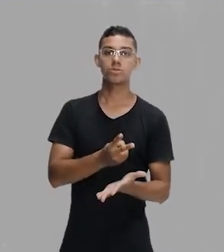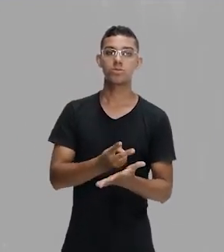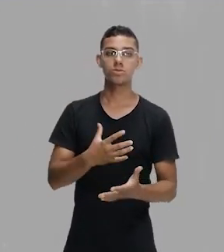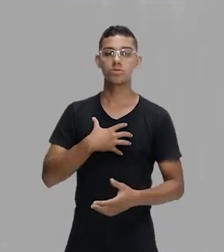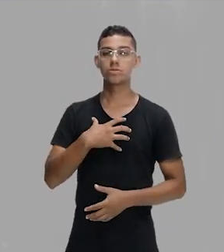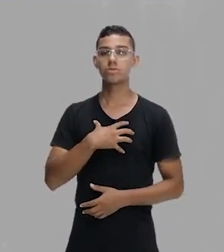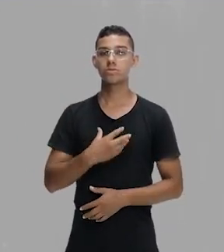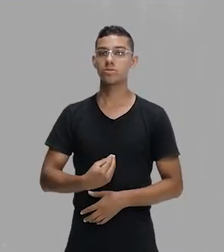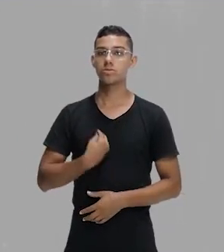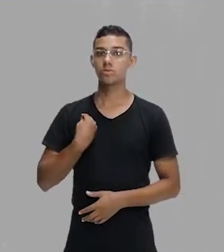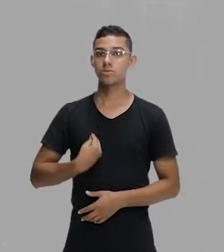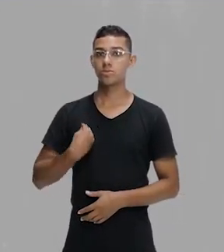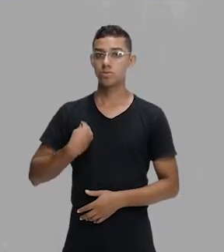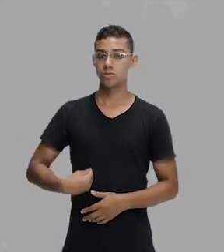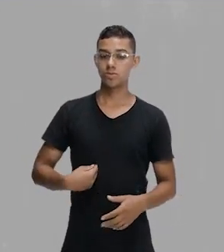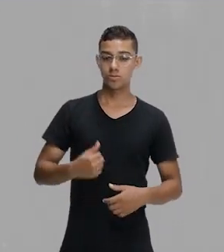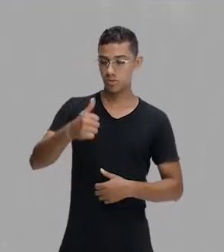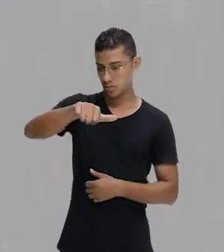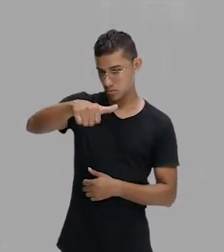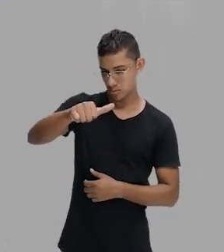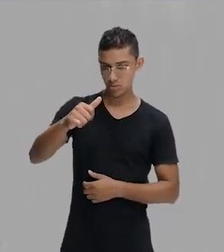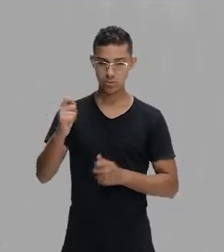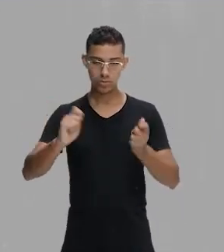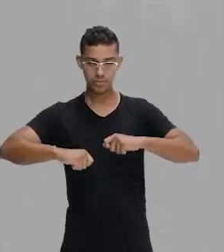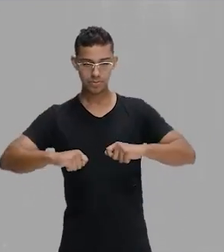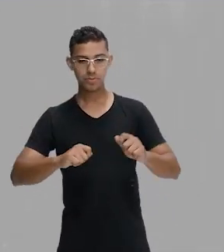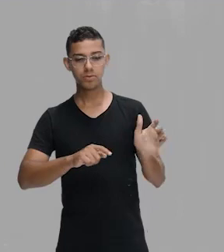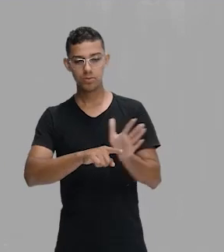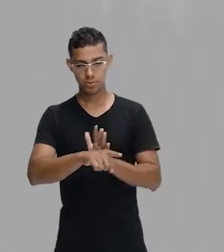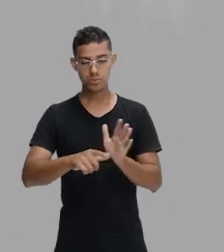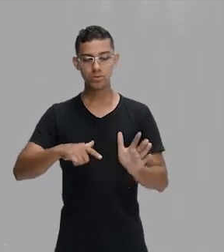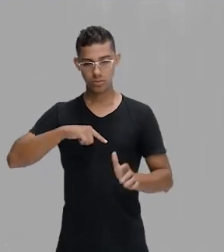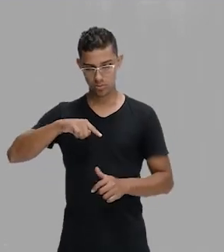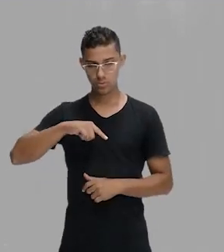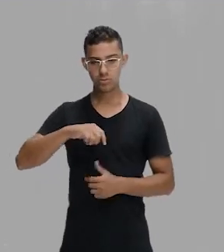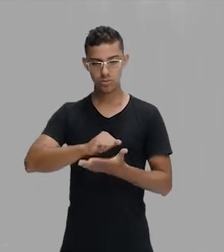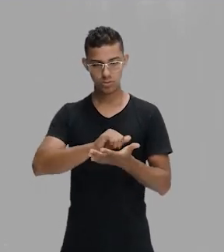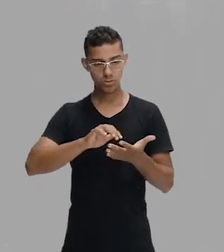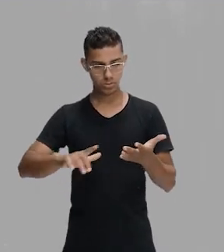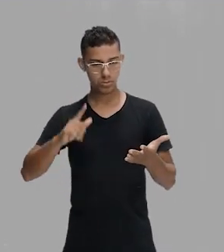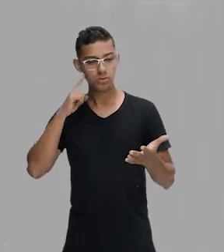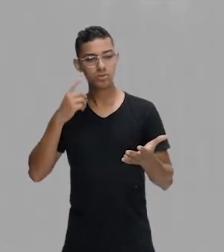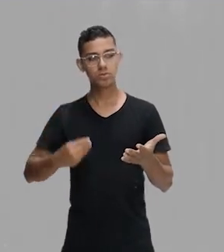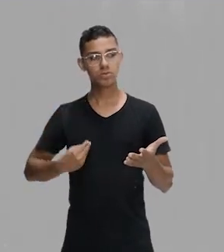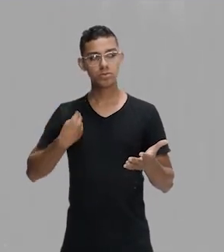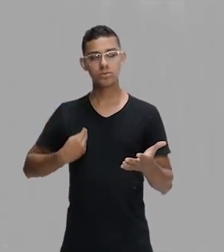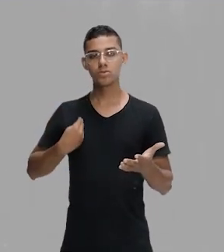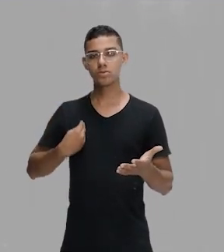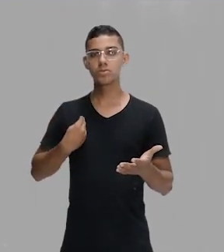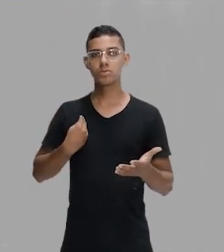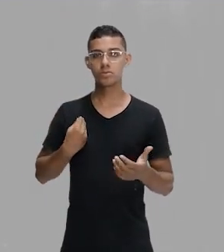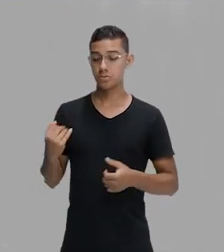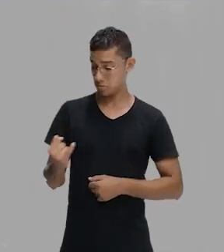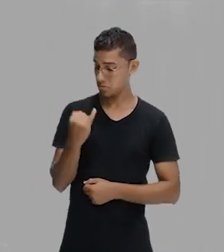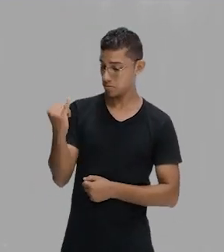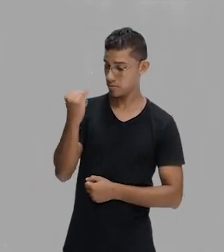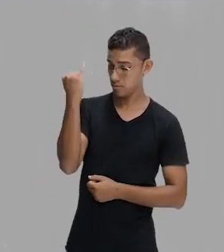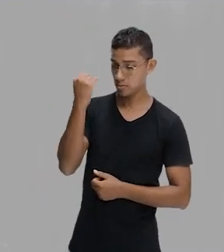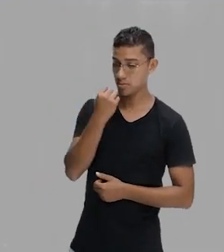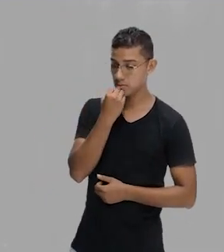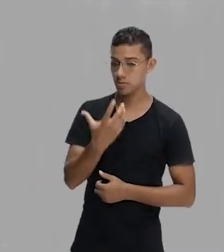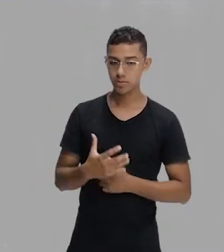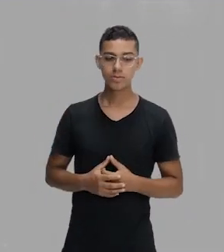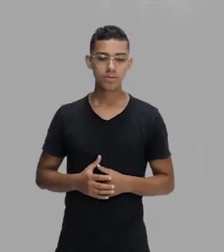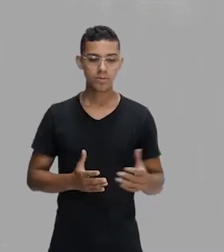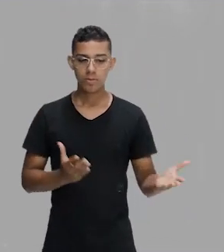viva sendo analisada. Então, eu trouxe para vocês aqui um exercício sobre este momento que é tão importante, que é tão ímpar.